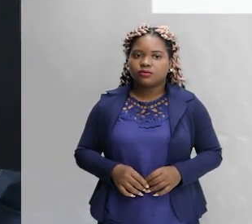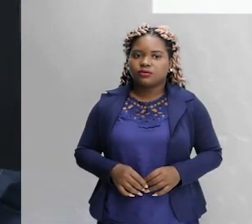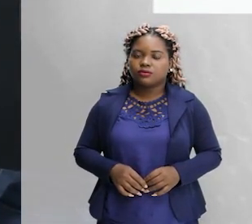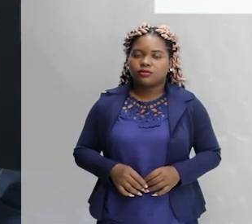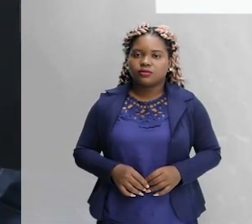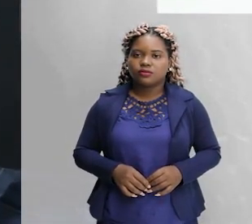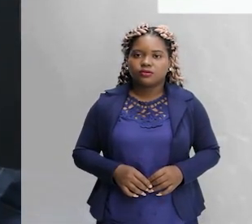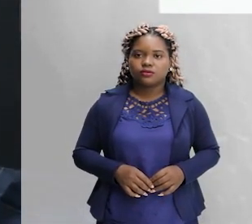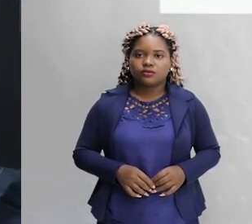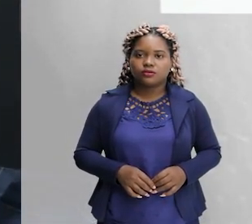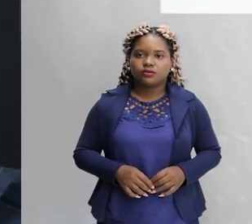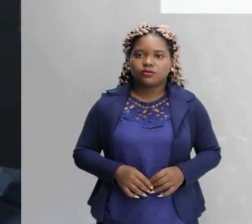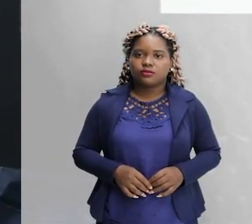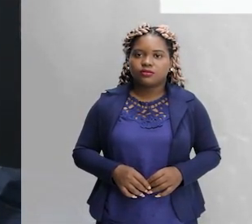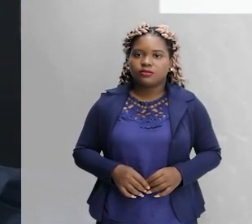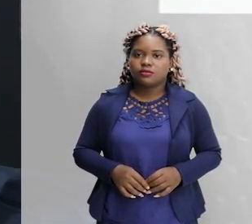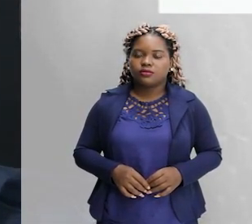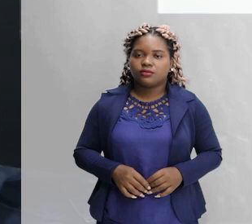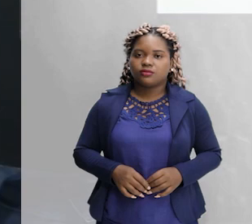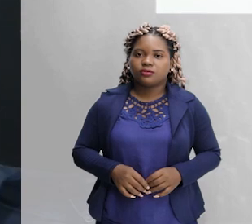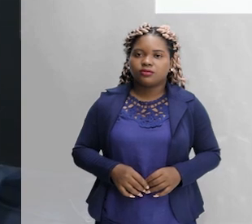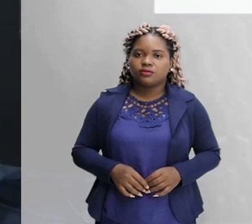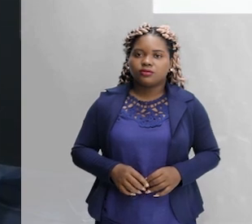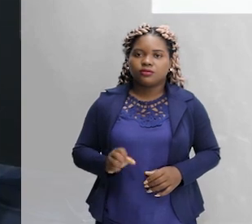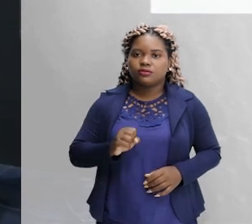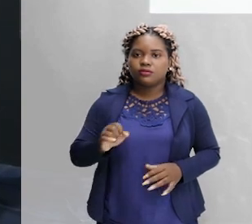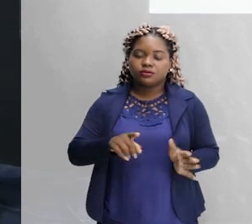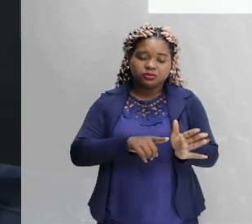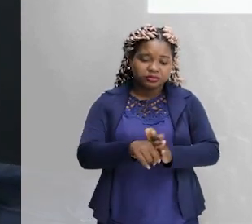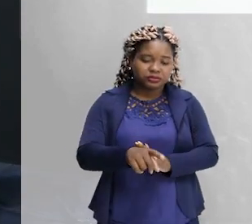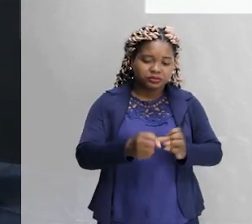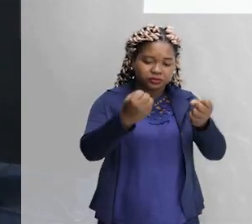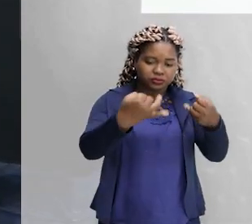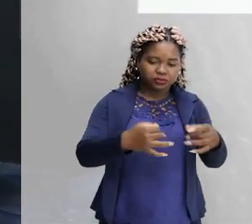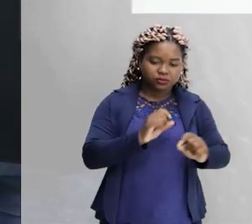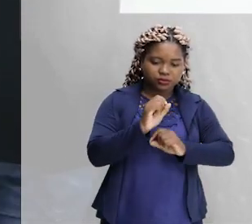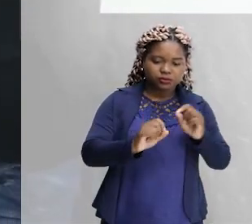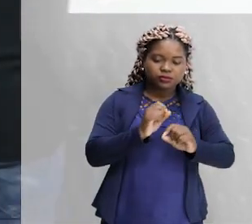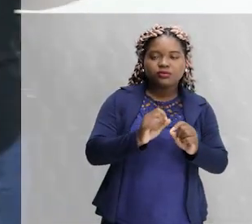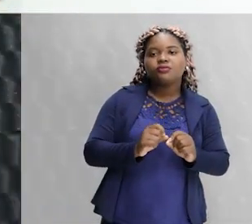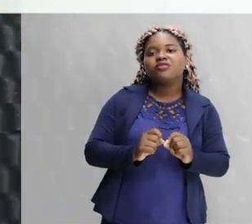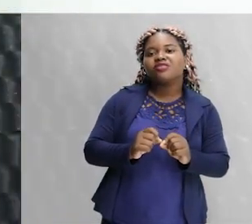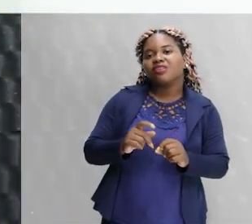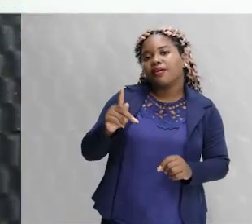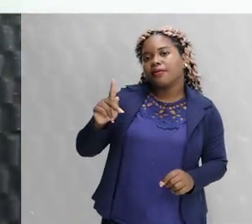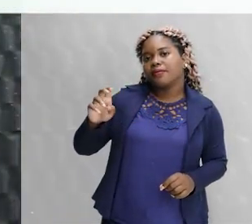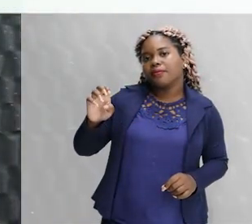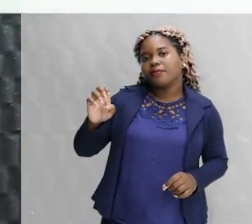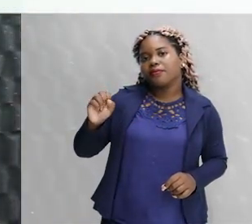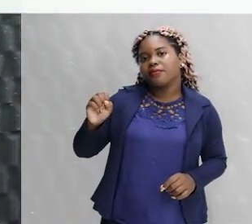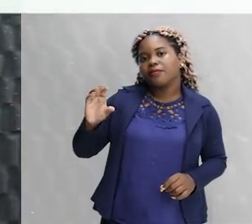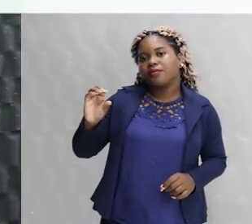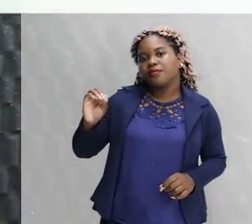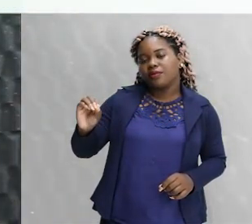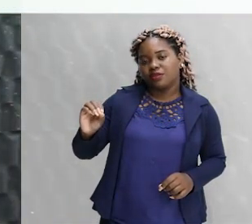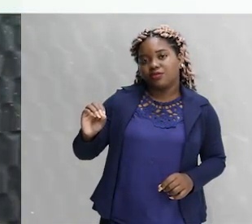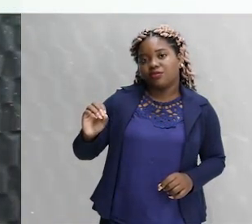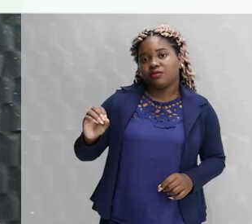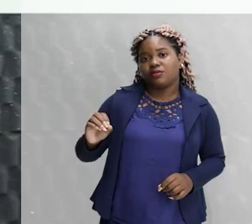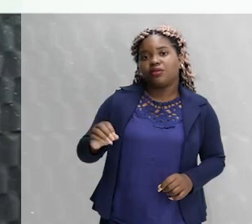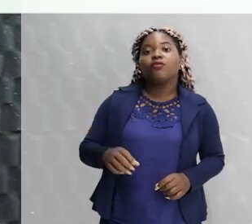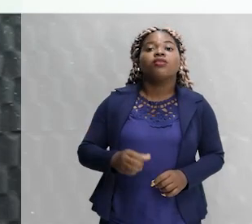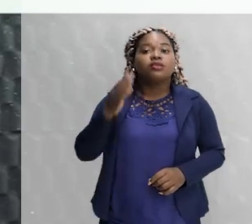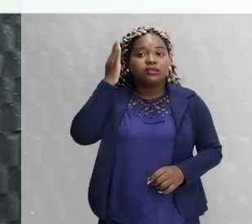pergunta. Qual é a média que ele obteve? Então, se a questão fala já de peso, né? Então, a gente já sabe que é média